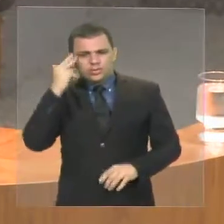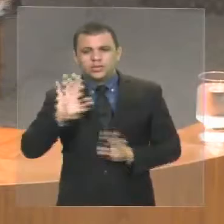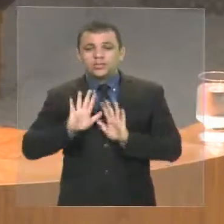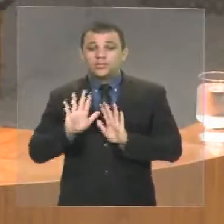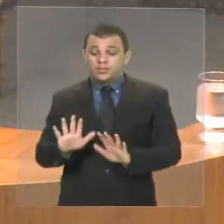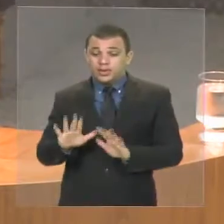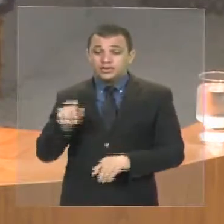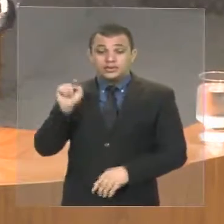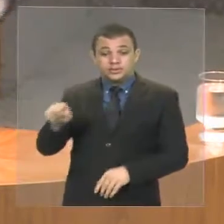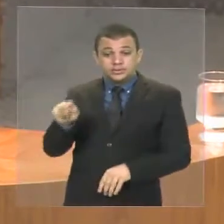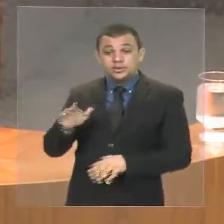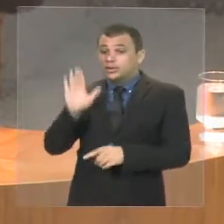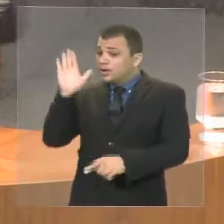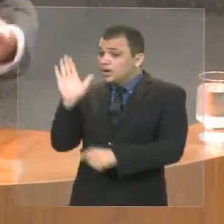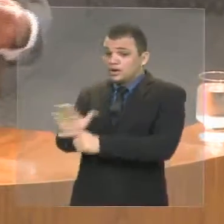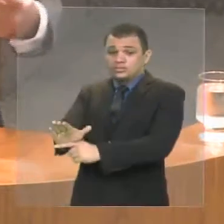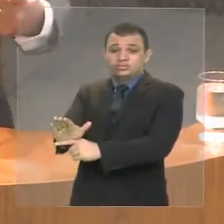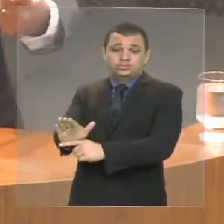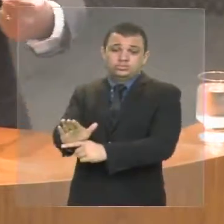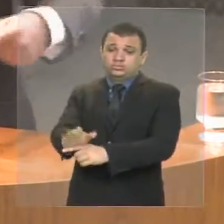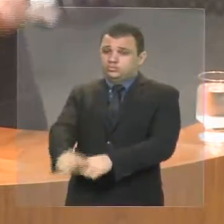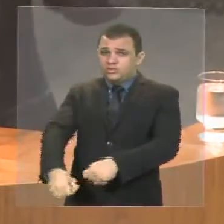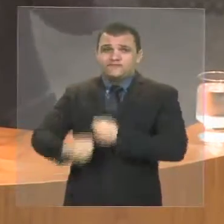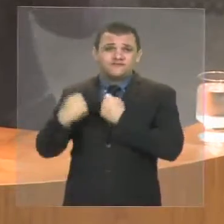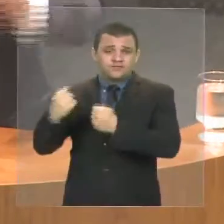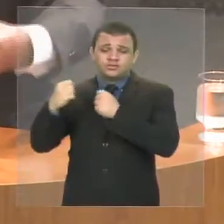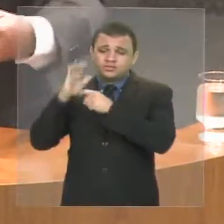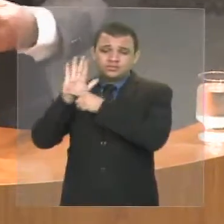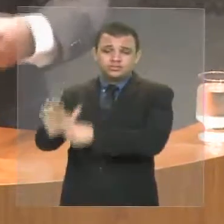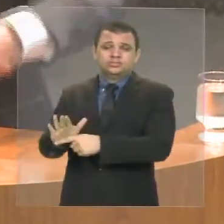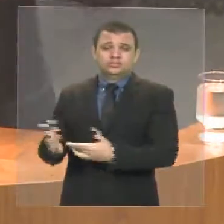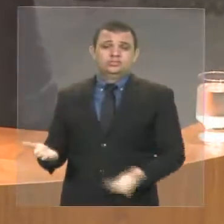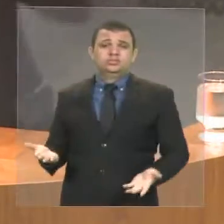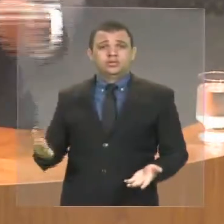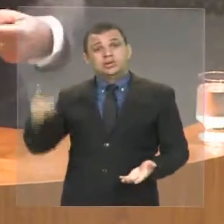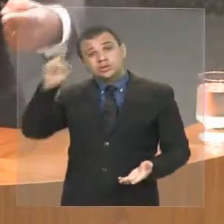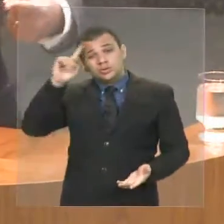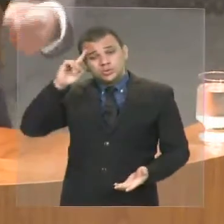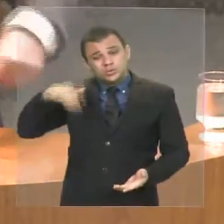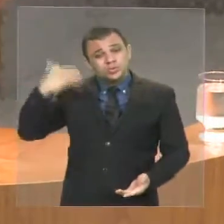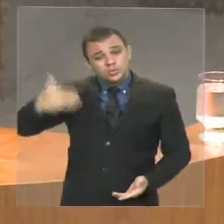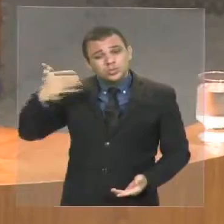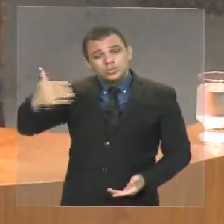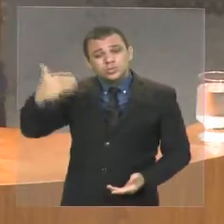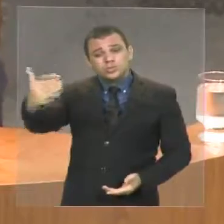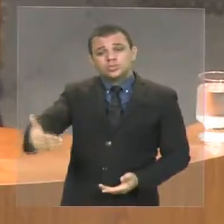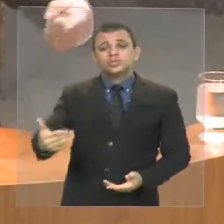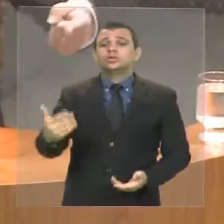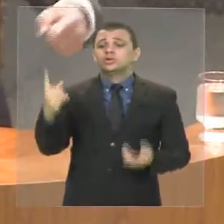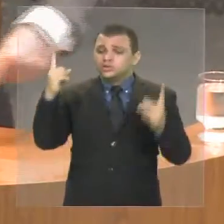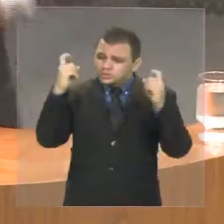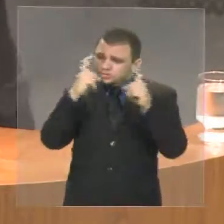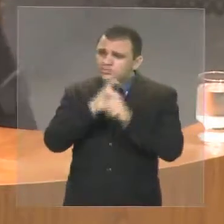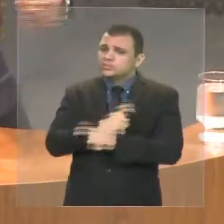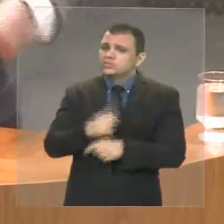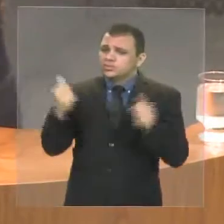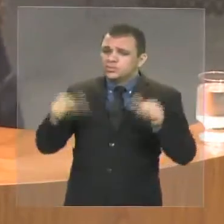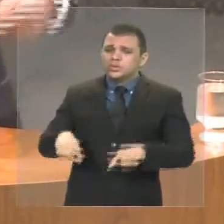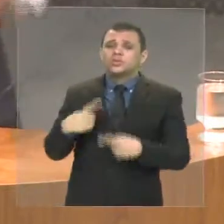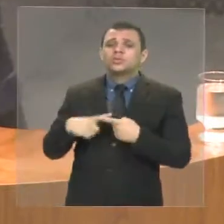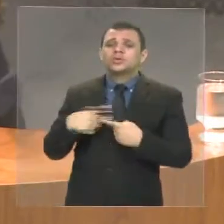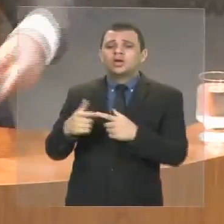um transporte de massa de São Luís é enorme. E cada dia que passa, cada ano que passa, as dificuldades são maiores, porque vai se